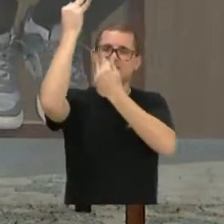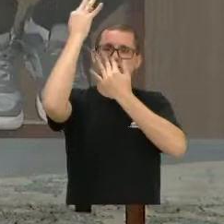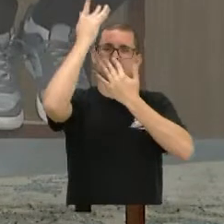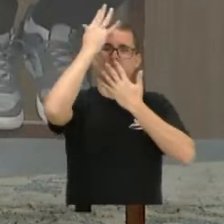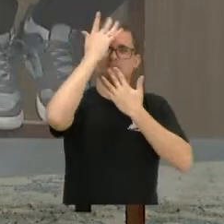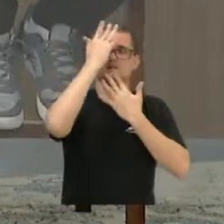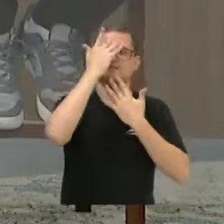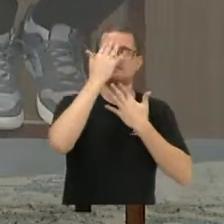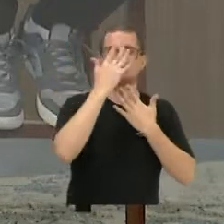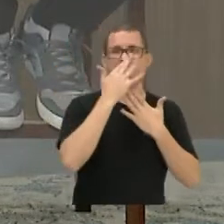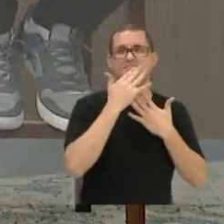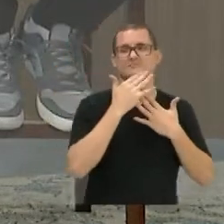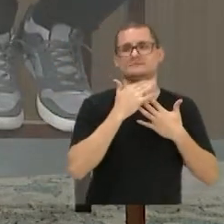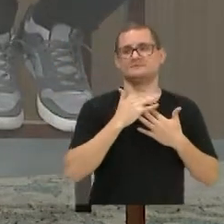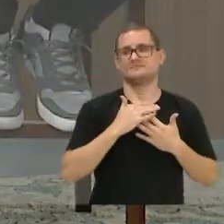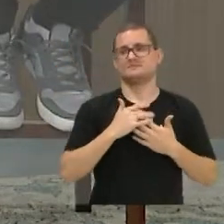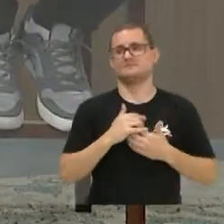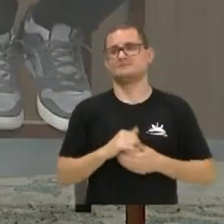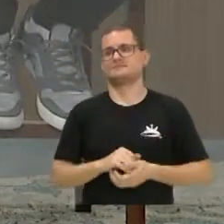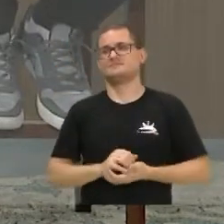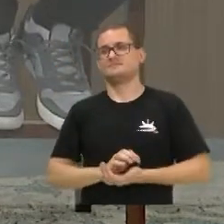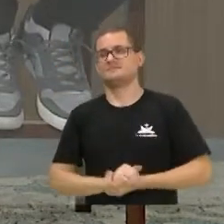de duas